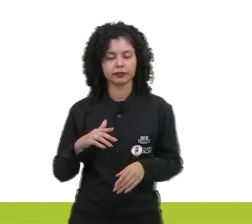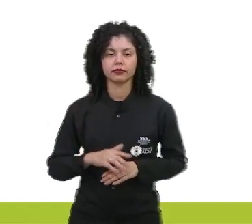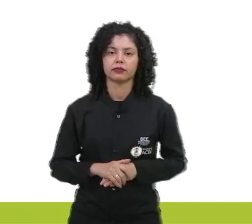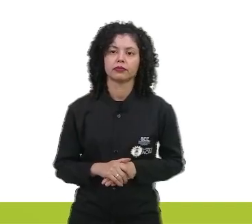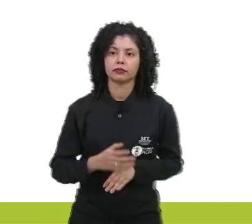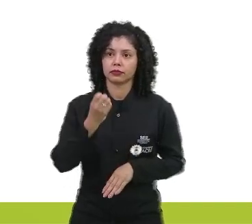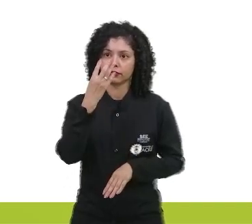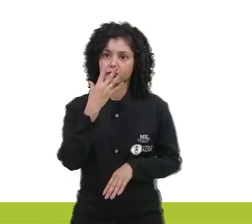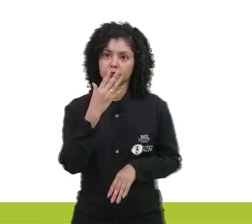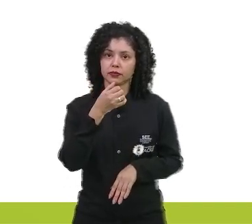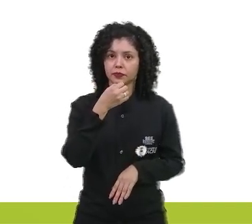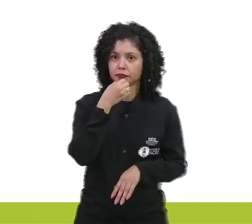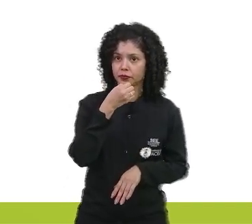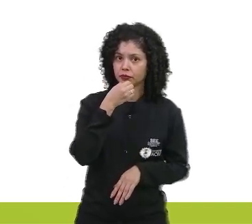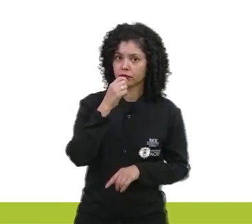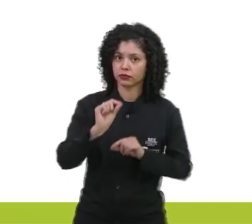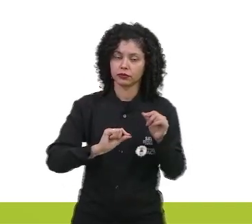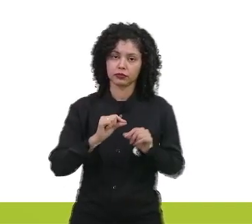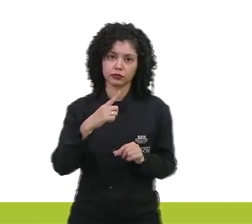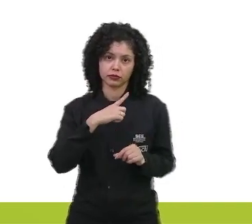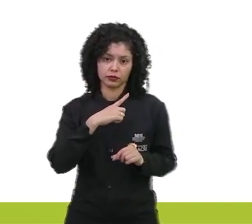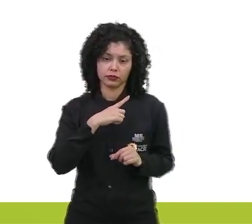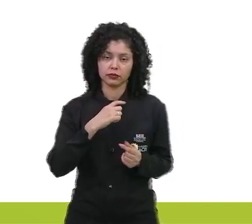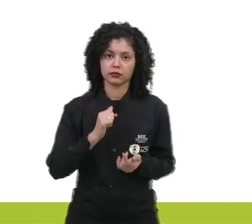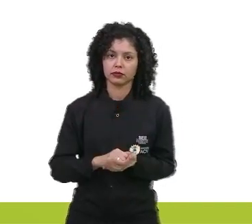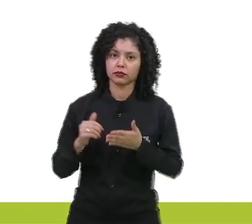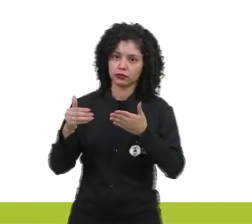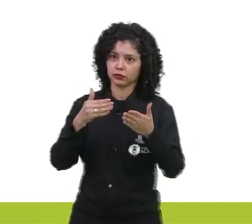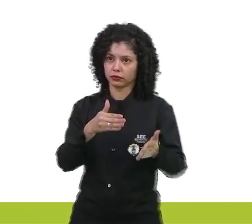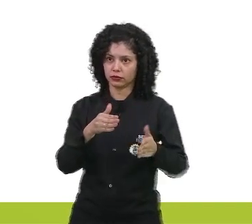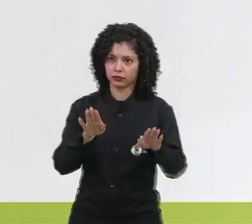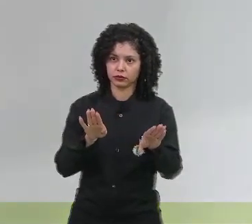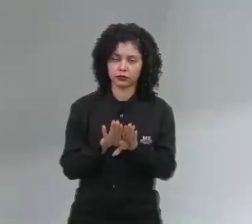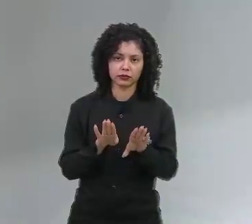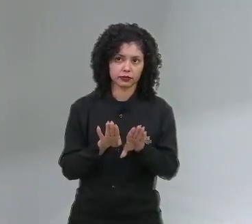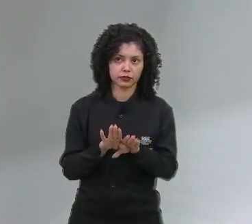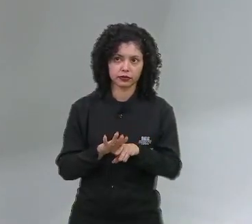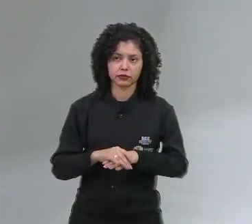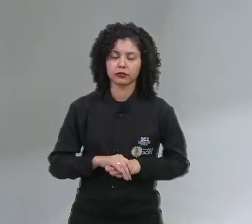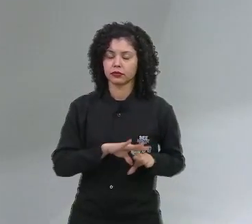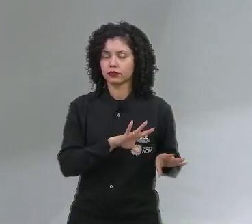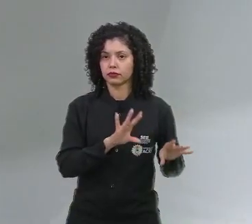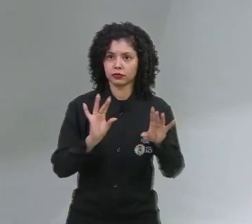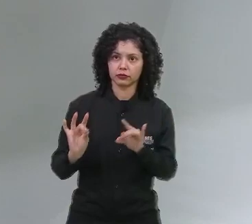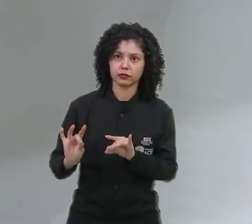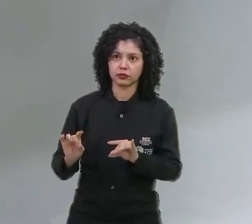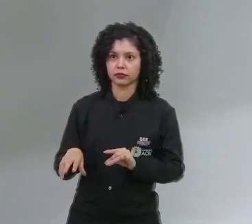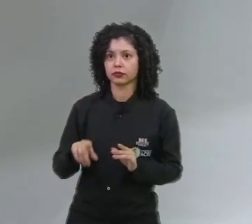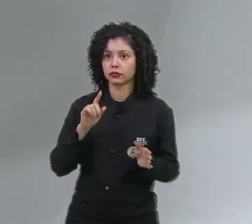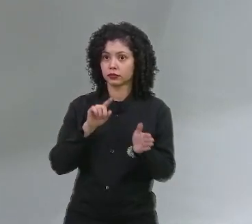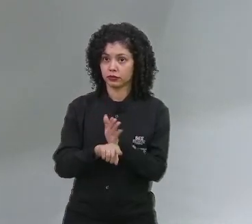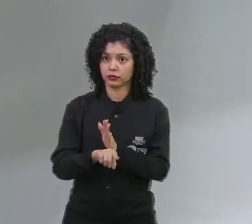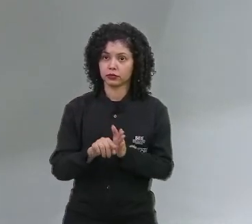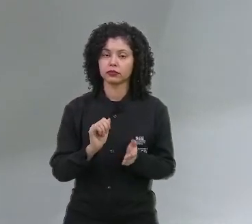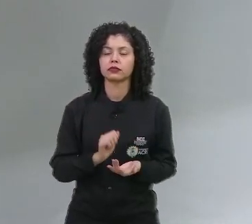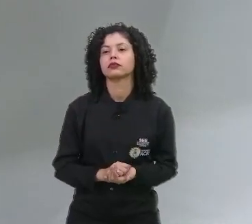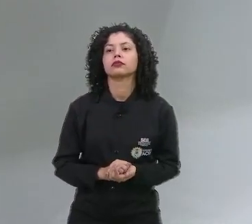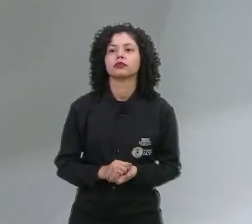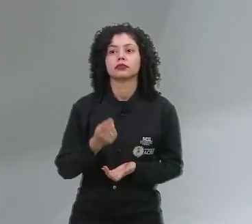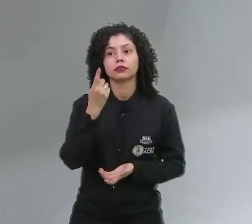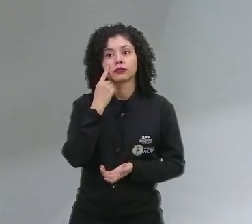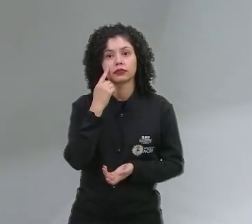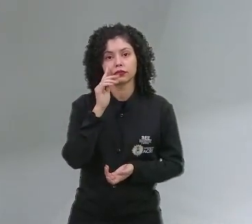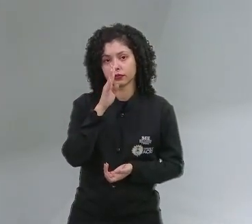a fotografia documental tem esse objetivo também de trazer esse questionamento, né? De trazer um